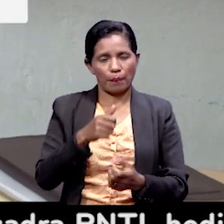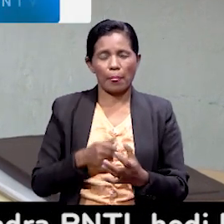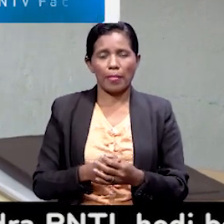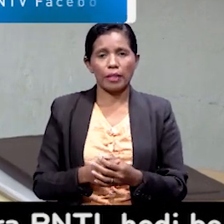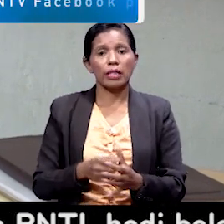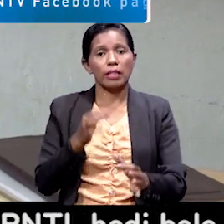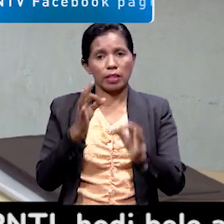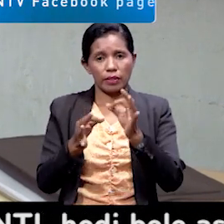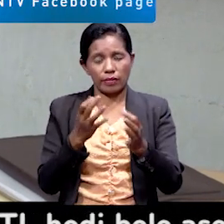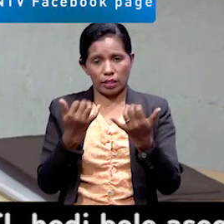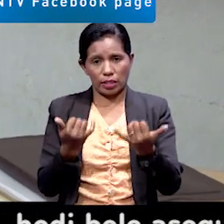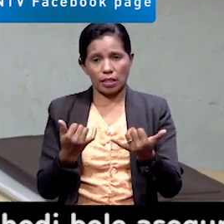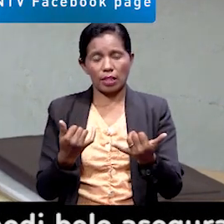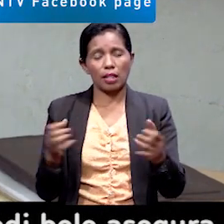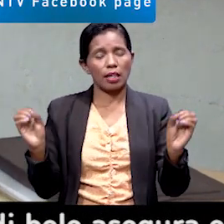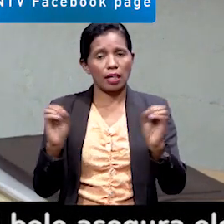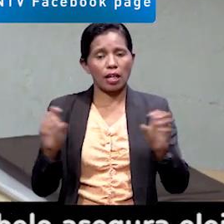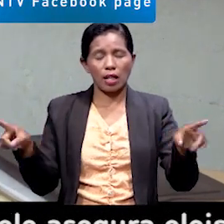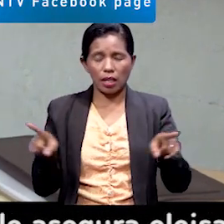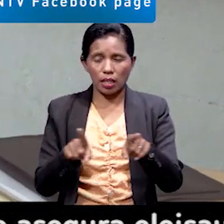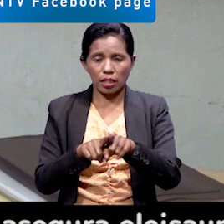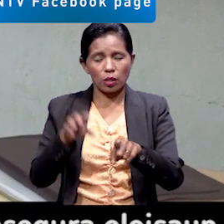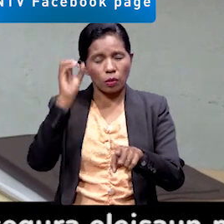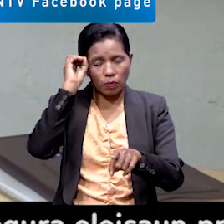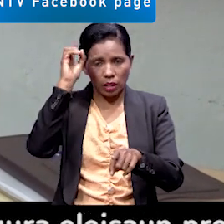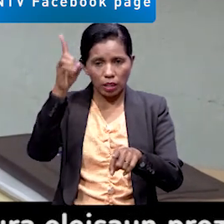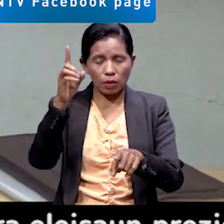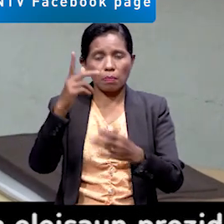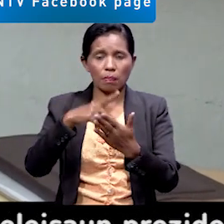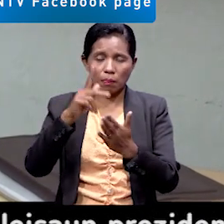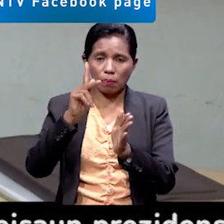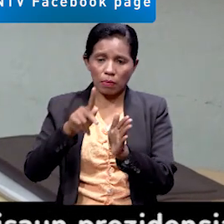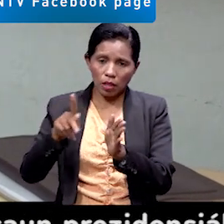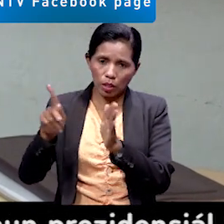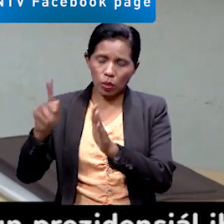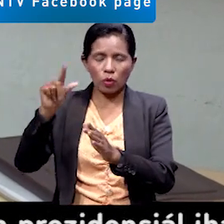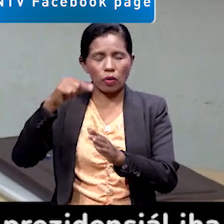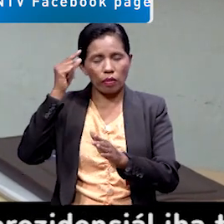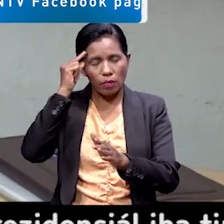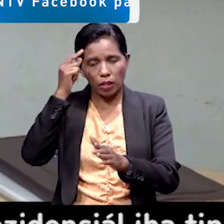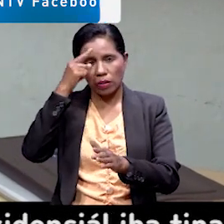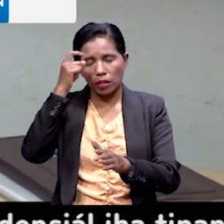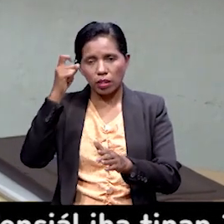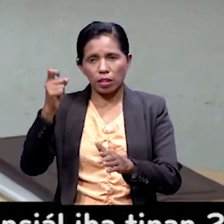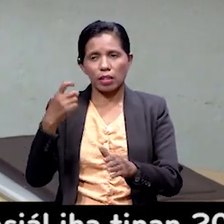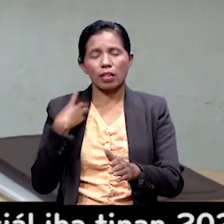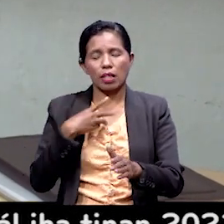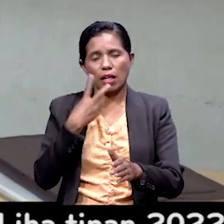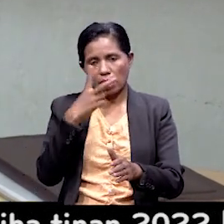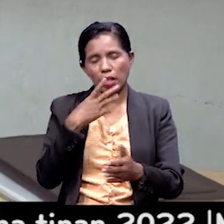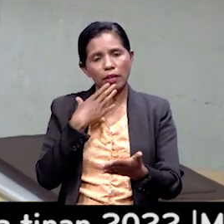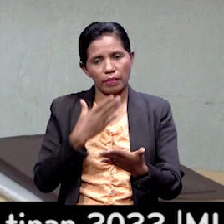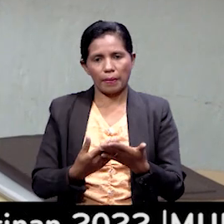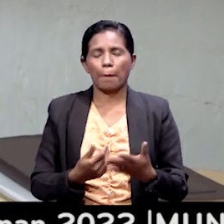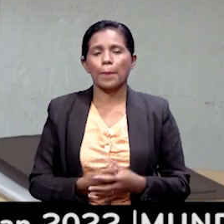idane la contradiz ho opinião sira plano sira governo ne tamba orientação ne bemak mai hanesa ne ne kazer ke dia mai